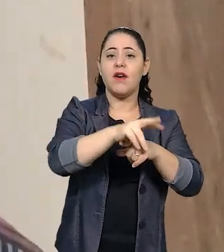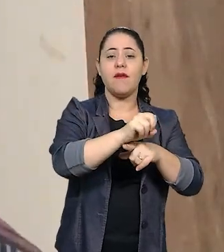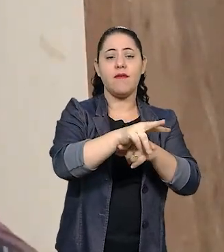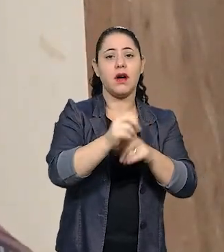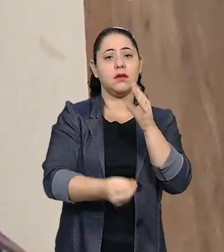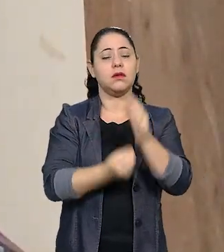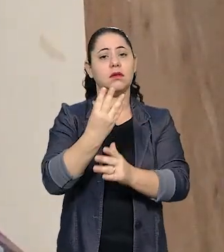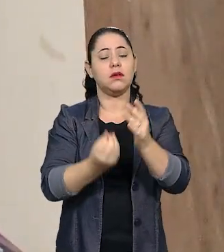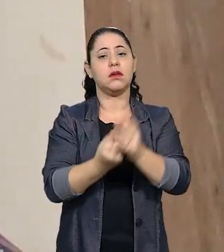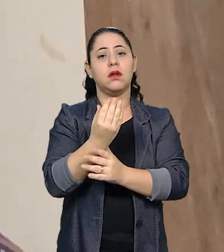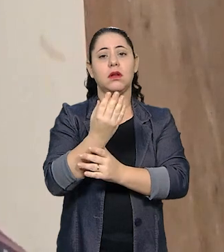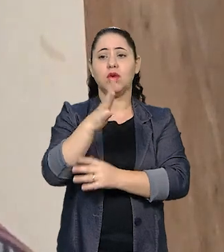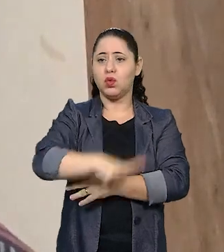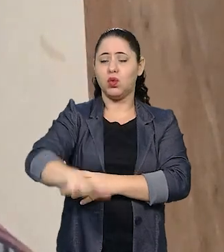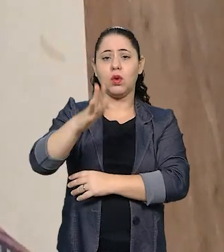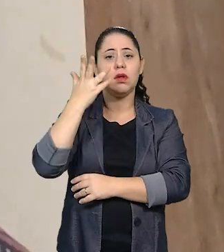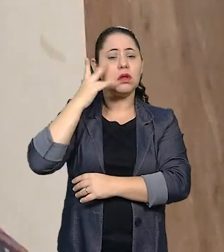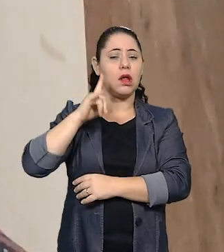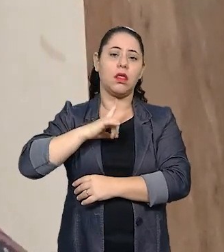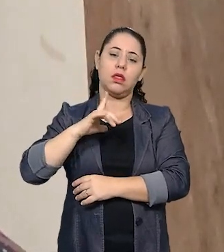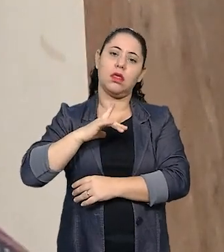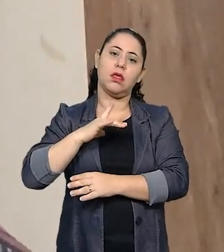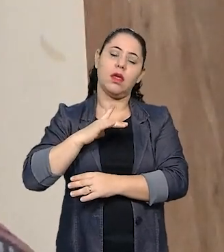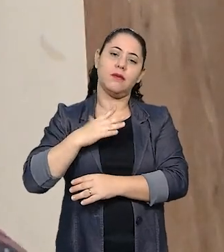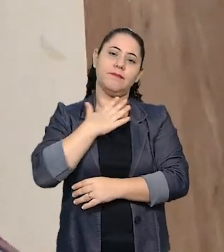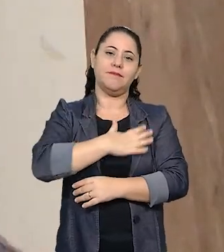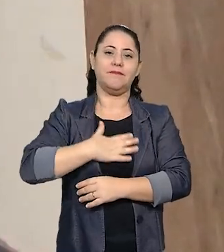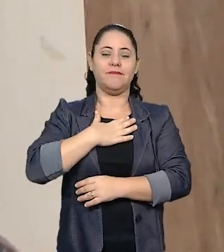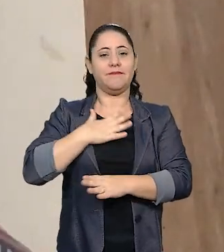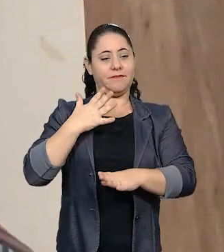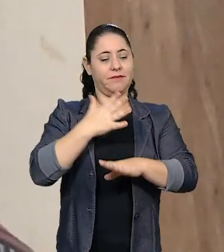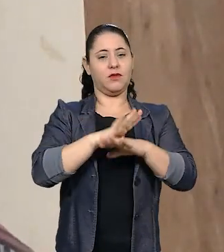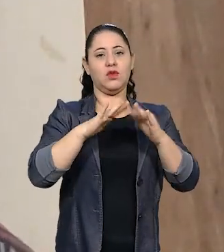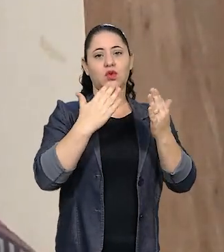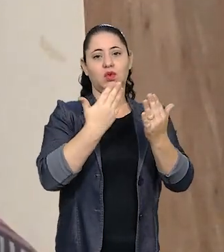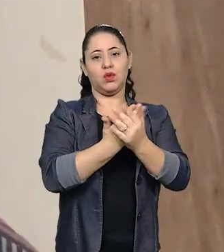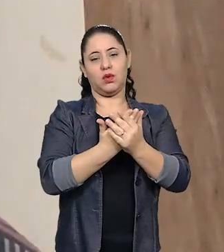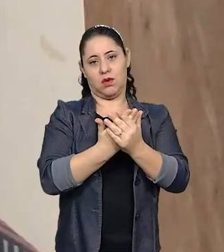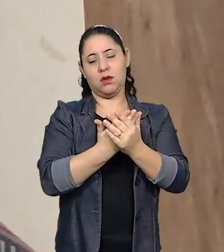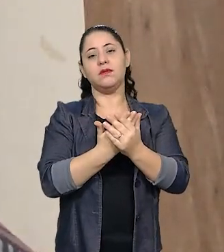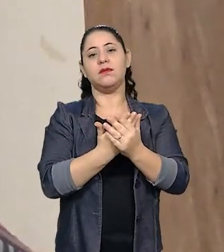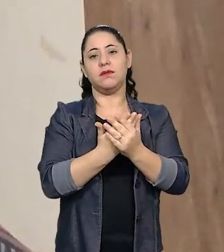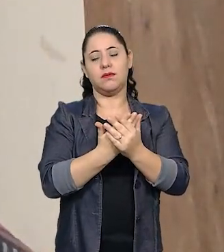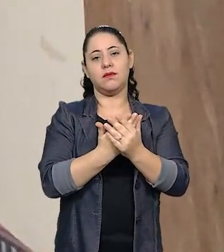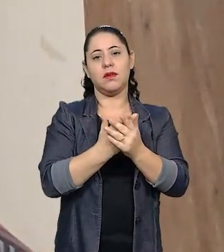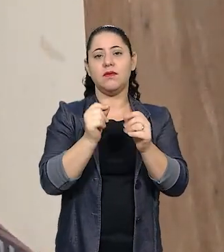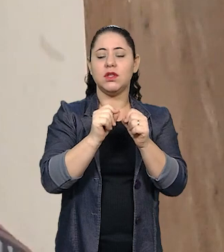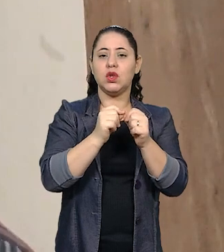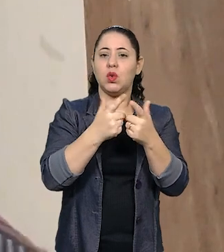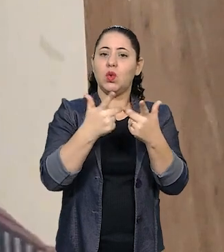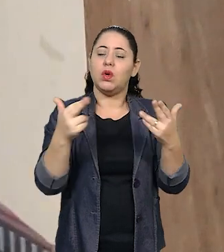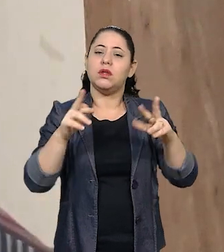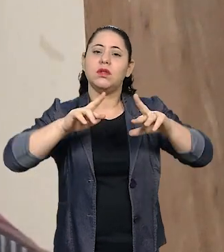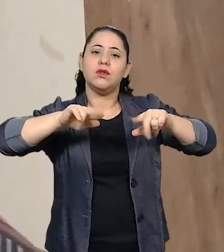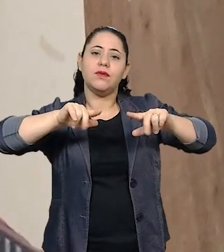Por isso que eu acho que eles deveriam, né, liberar mesmo para todas as crianças, abrir mais vagas para todas as